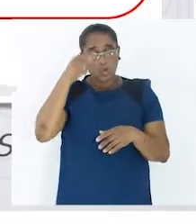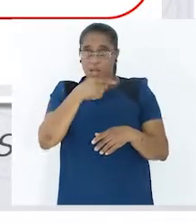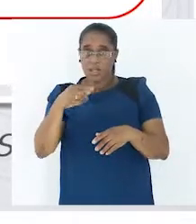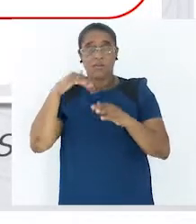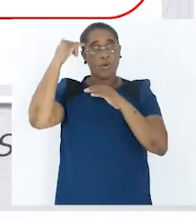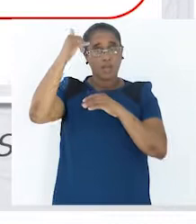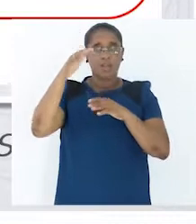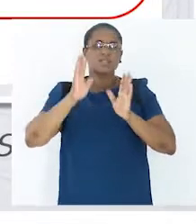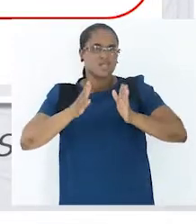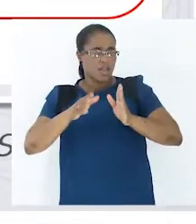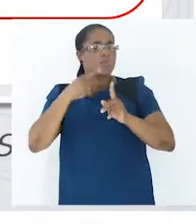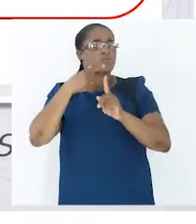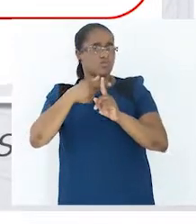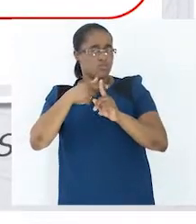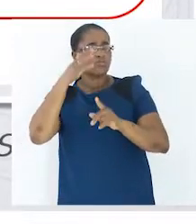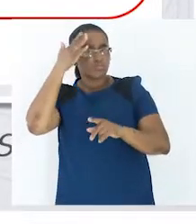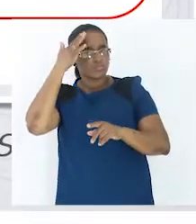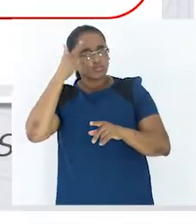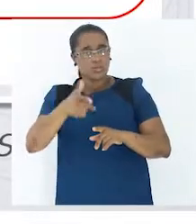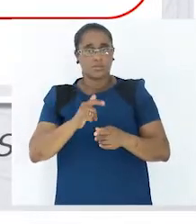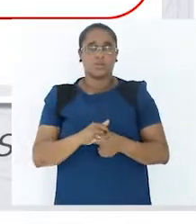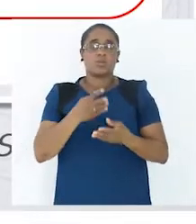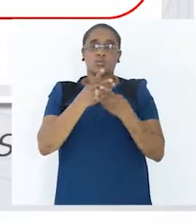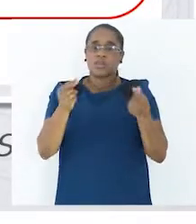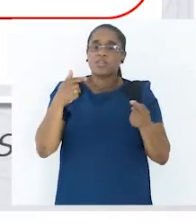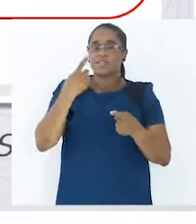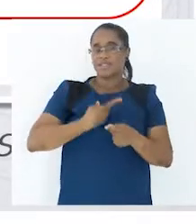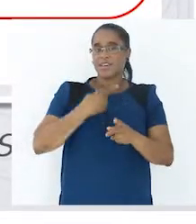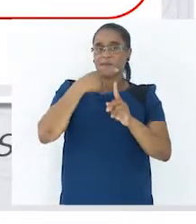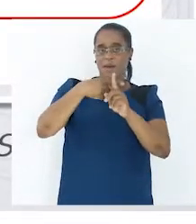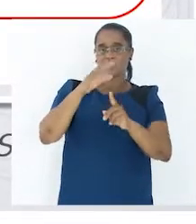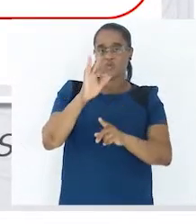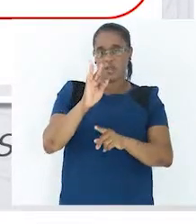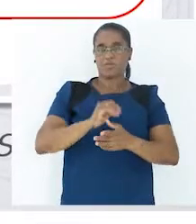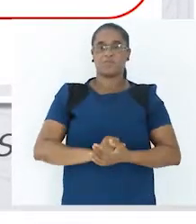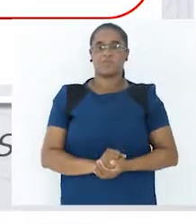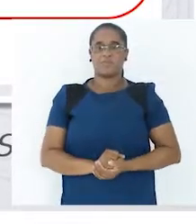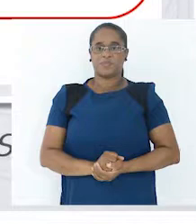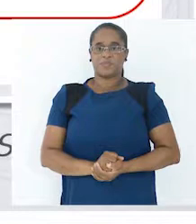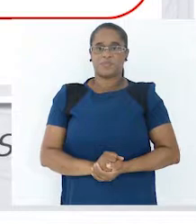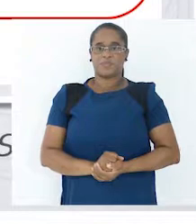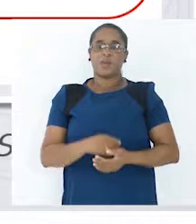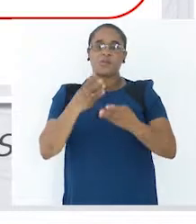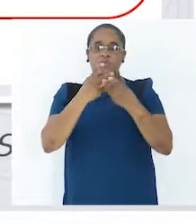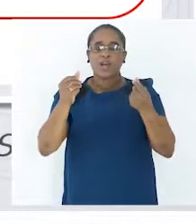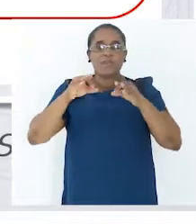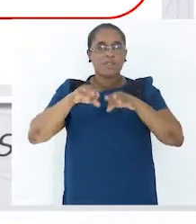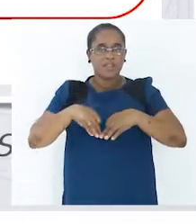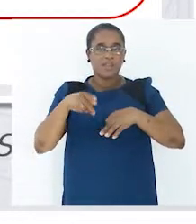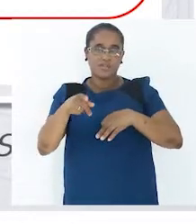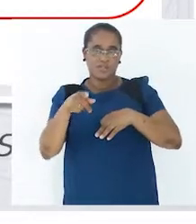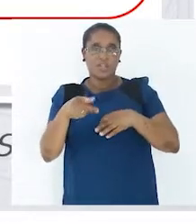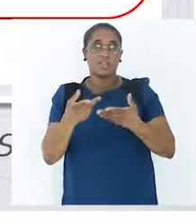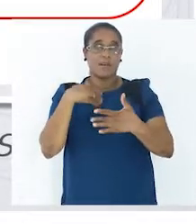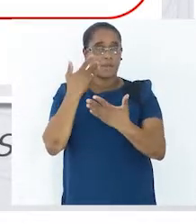sempre um número positivo, então o resultado vai ser mais 4. O resultado final